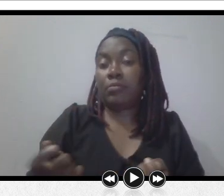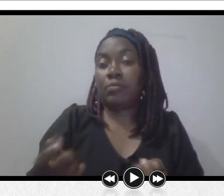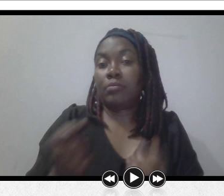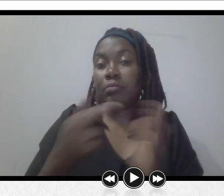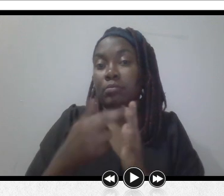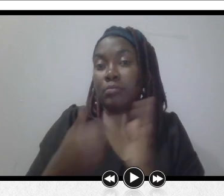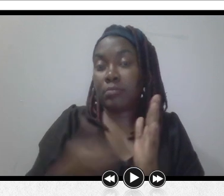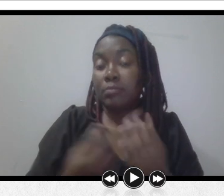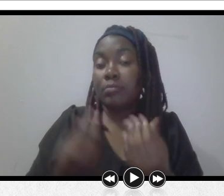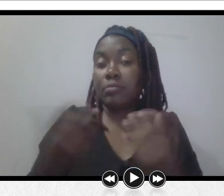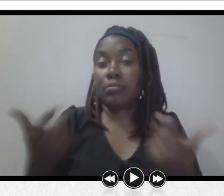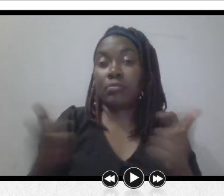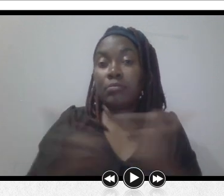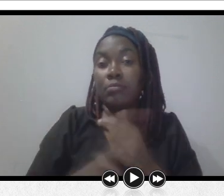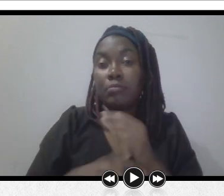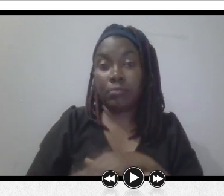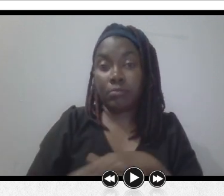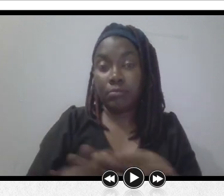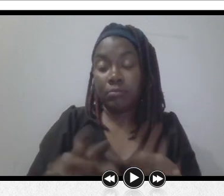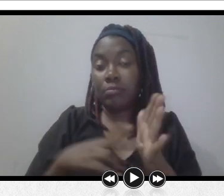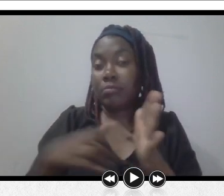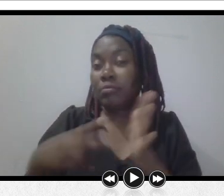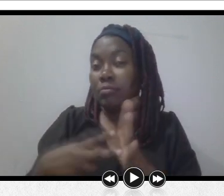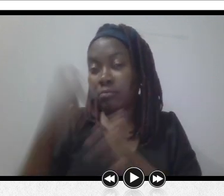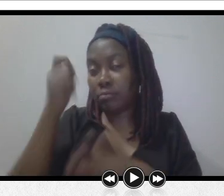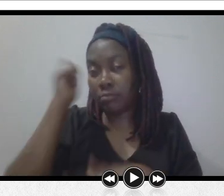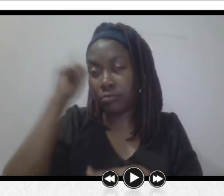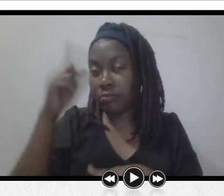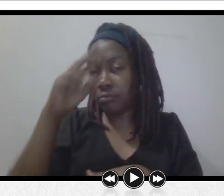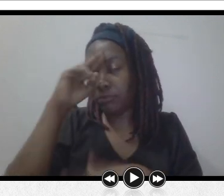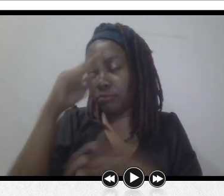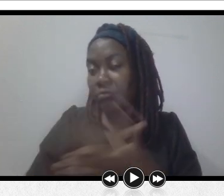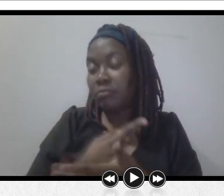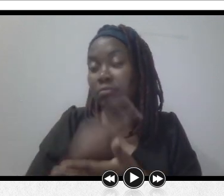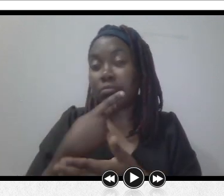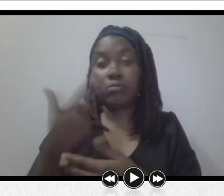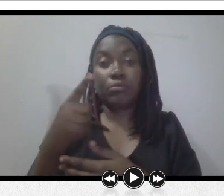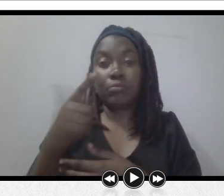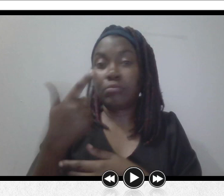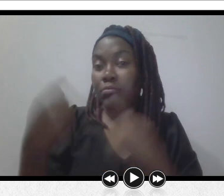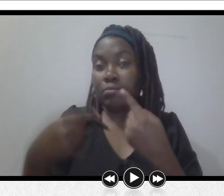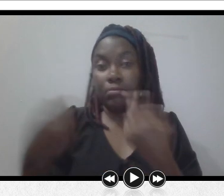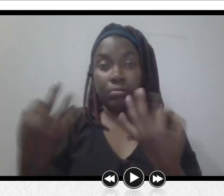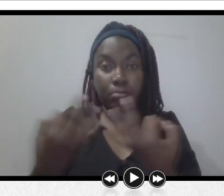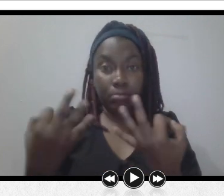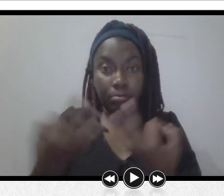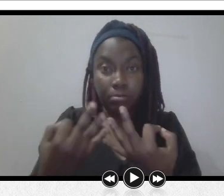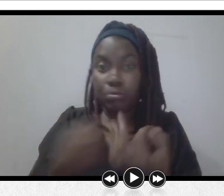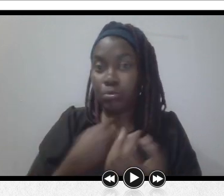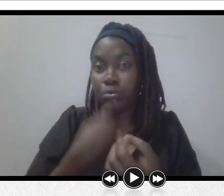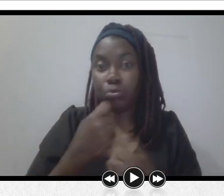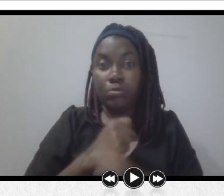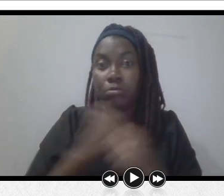de mercado não existam. Ou seja, a ideia de falha de mercado é dizer que não existe uma concorrência perfeita, que não dá